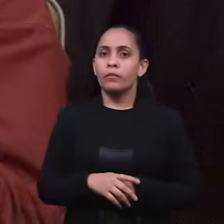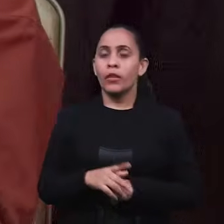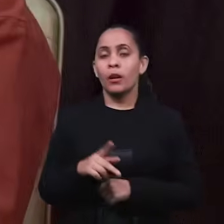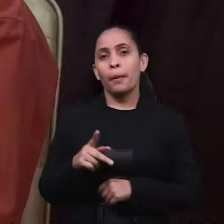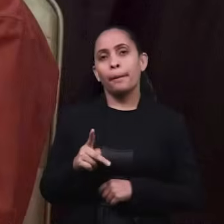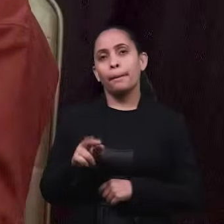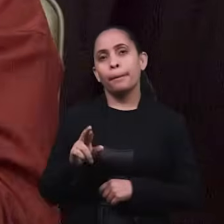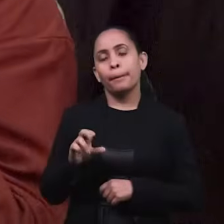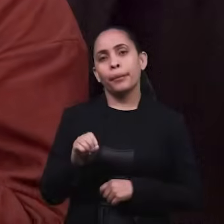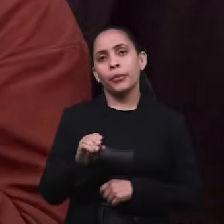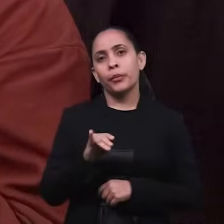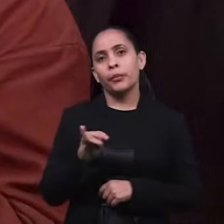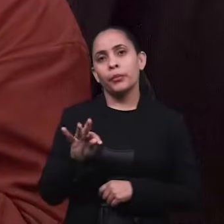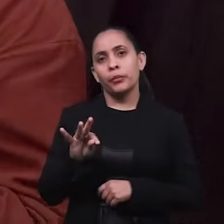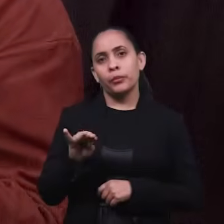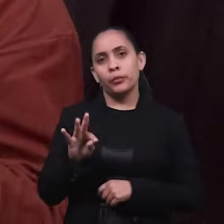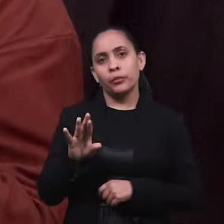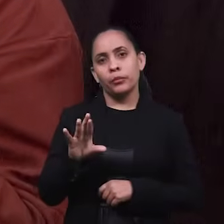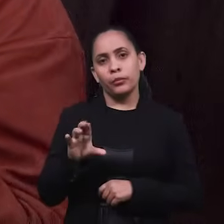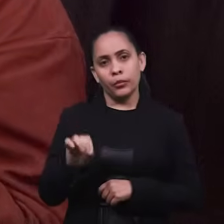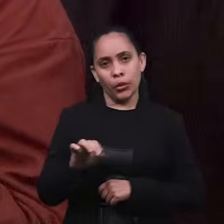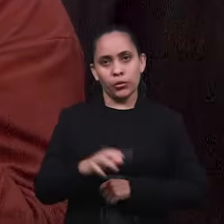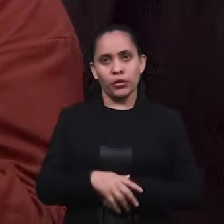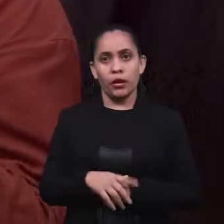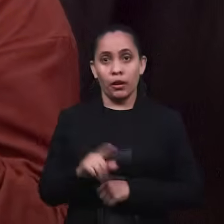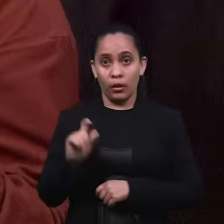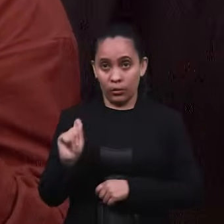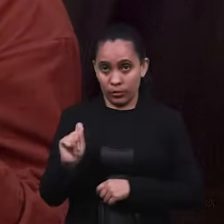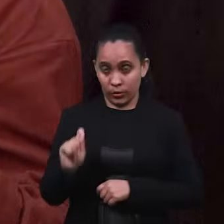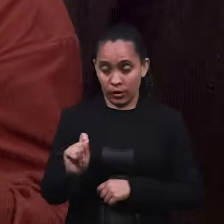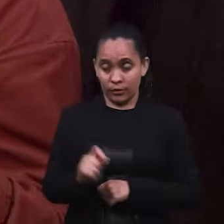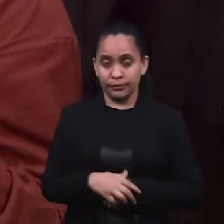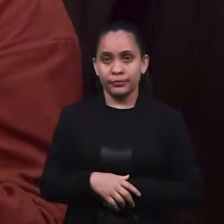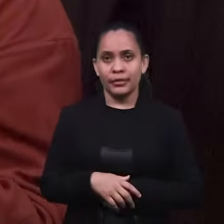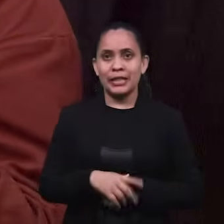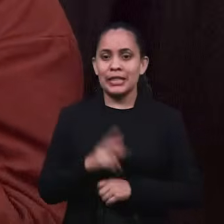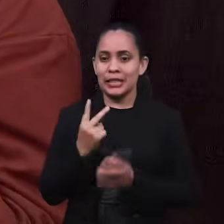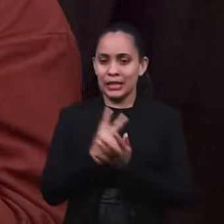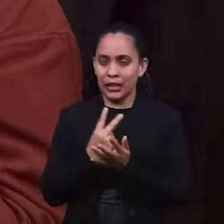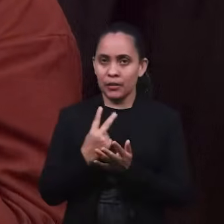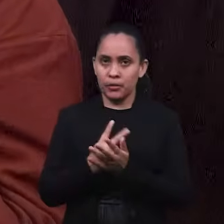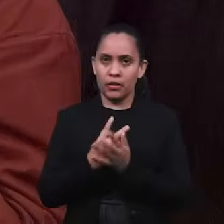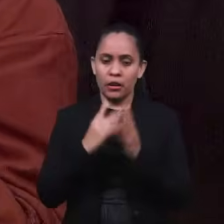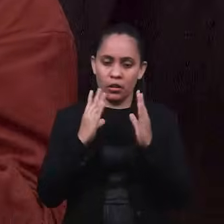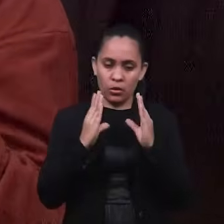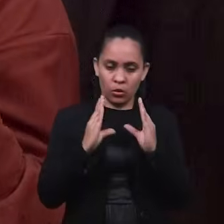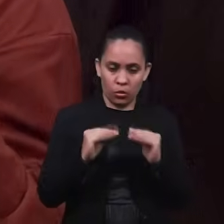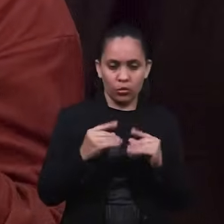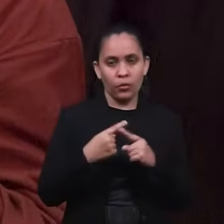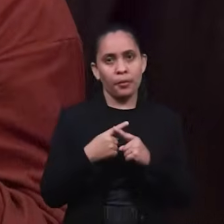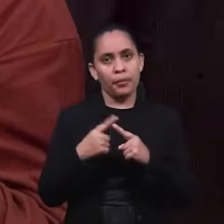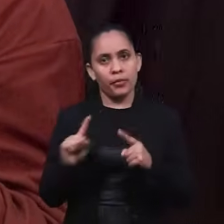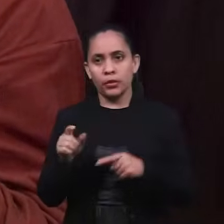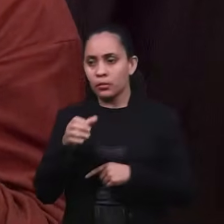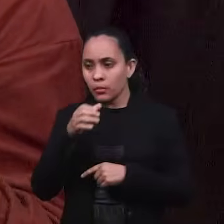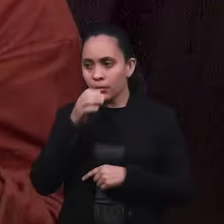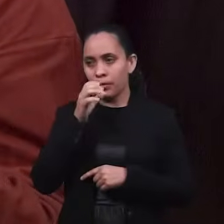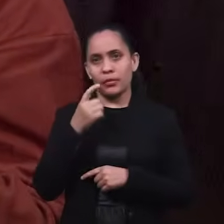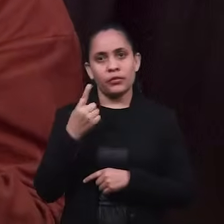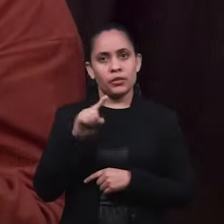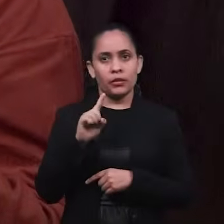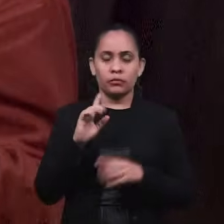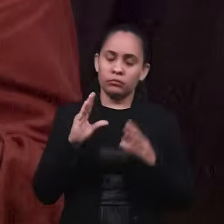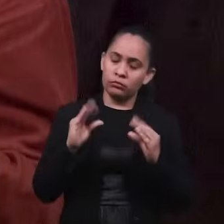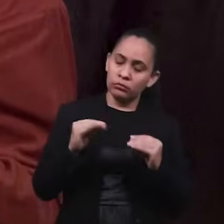como probiótico, né? Só como probiótico, o ideal do probiótico é sempre à noite. Só que como é uma bebida, você não